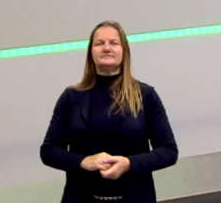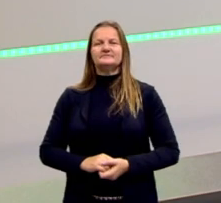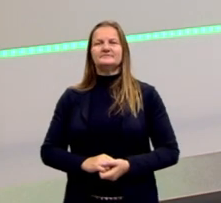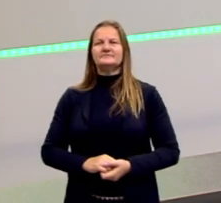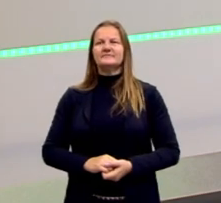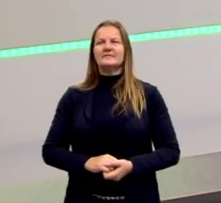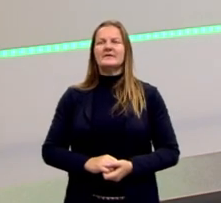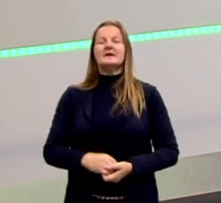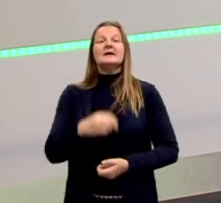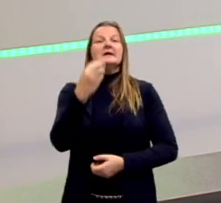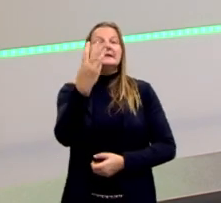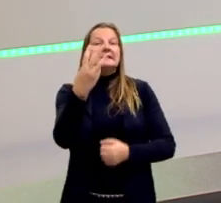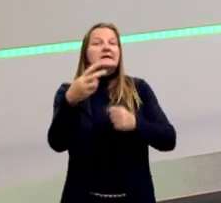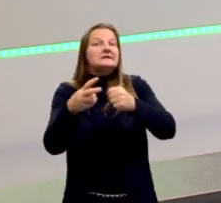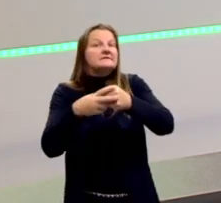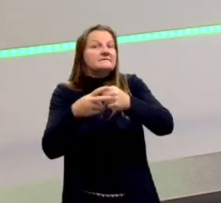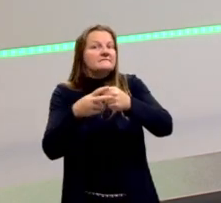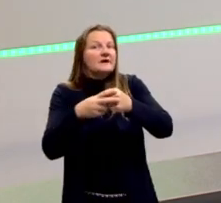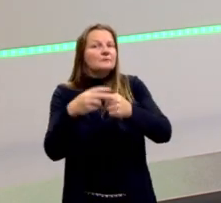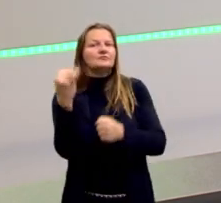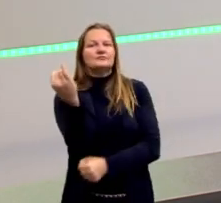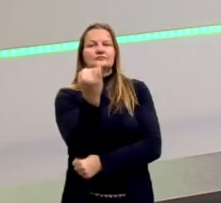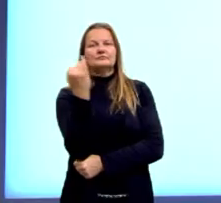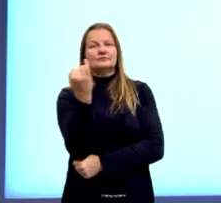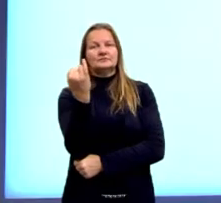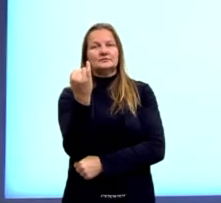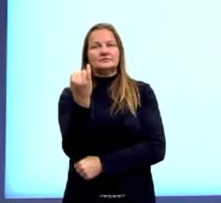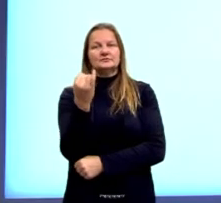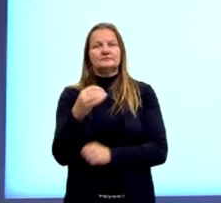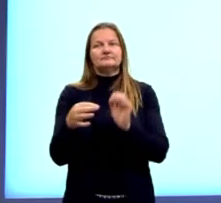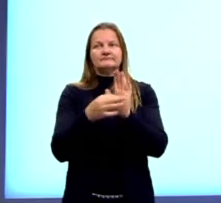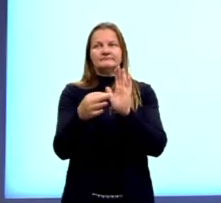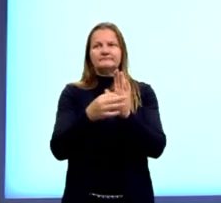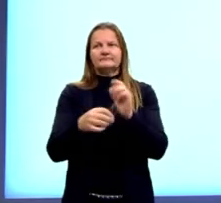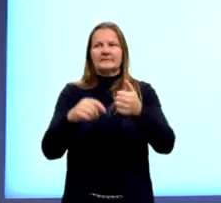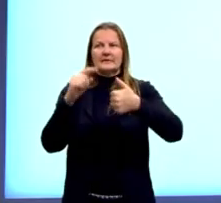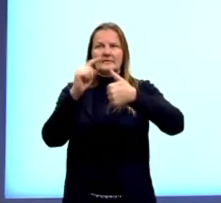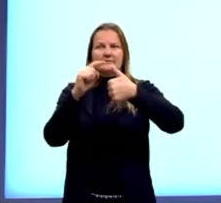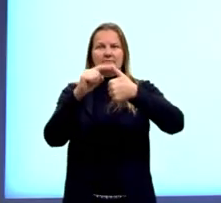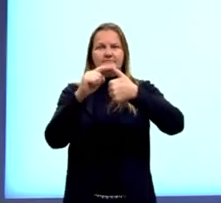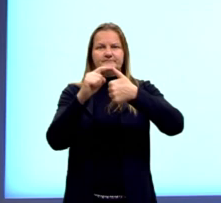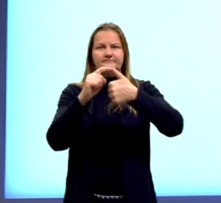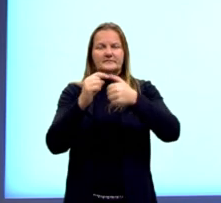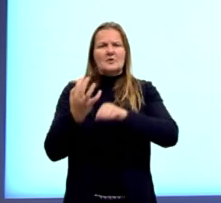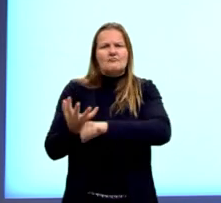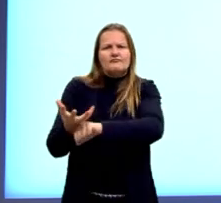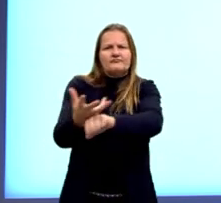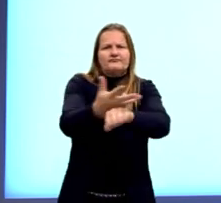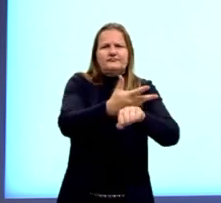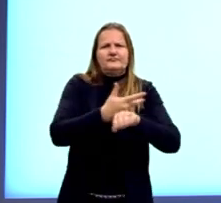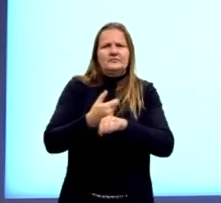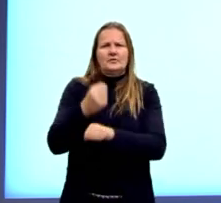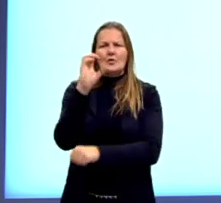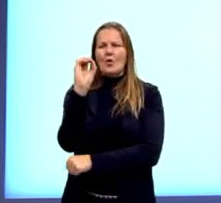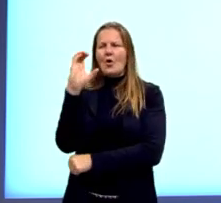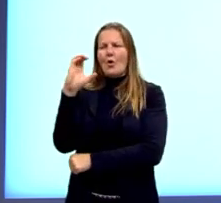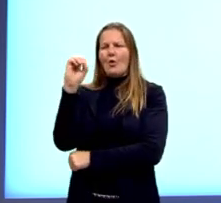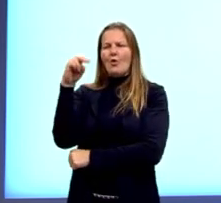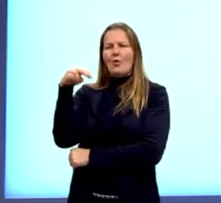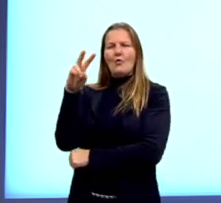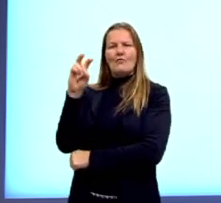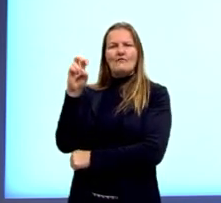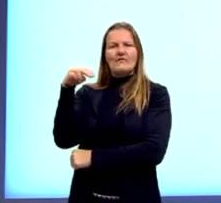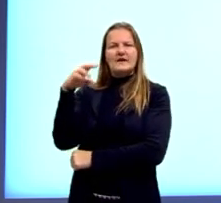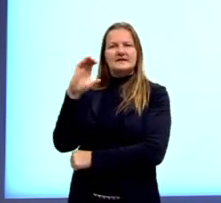três verbos que são importantes quando a gente pensa em argumentação primeiro deles convencer porque a